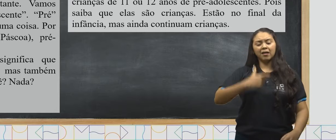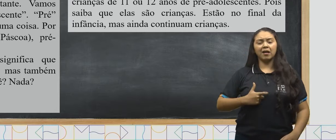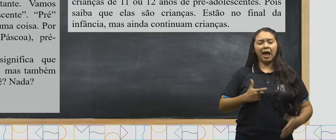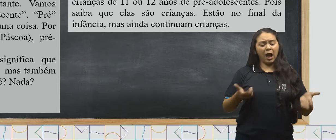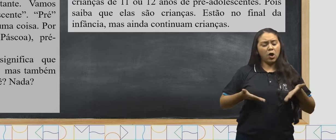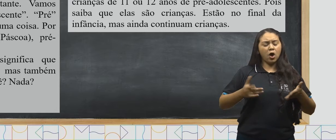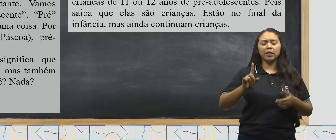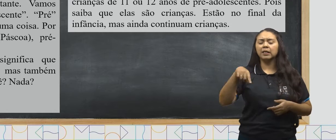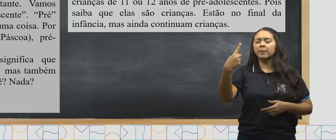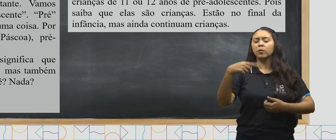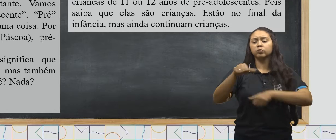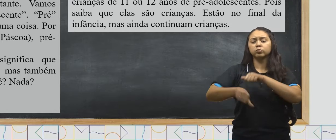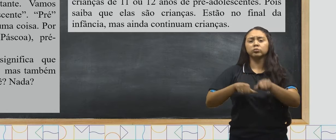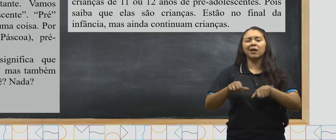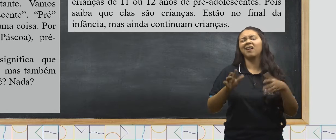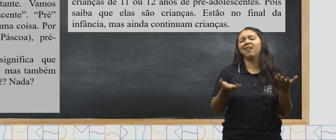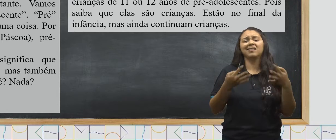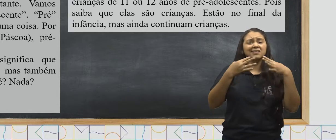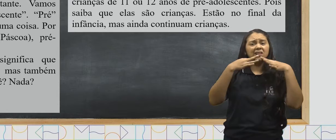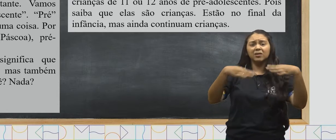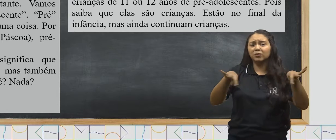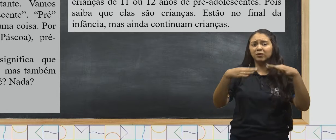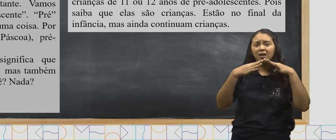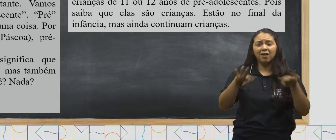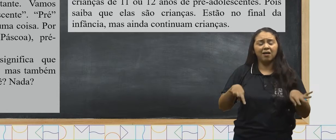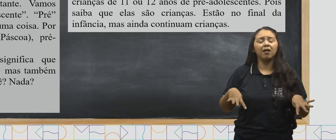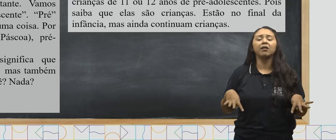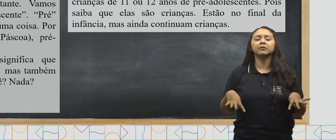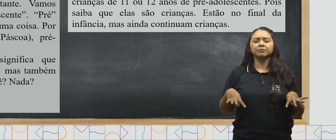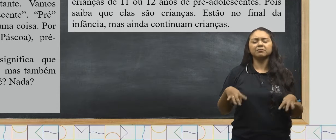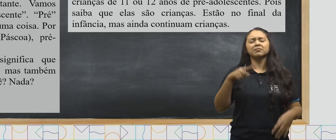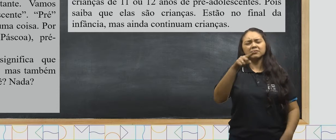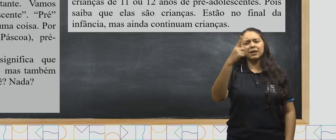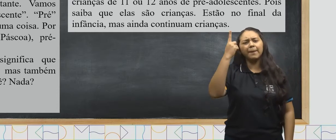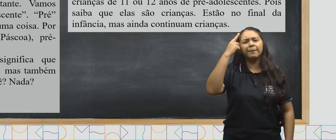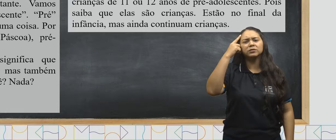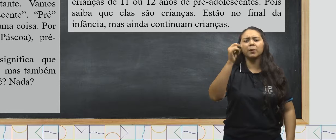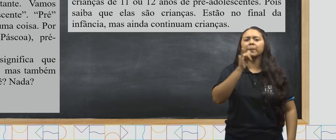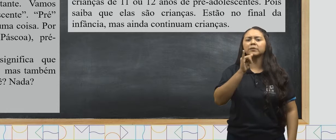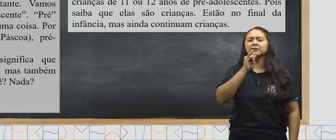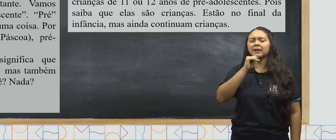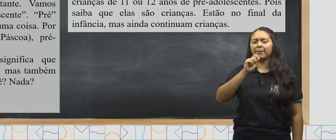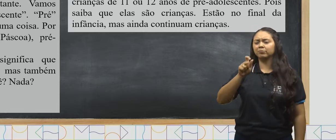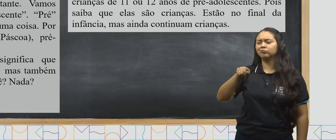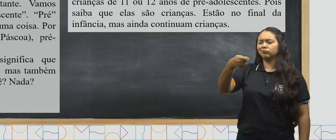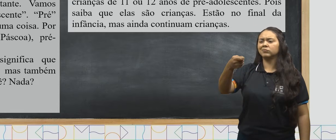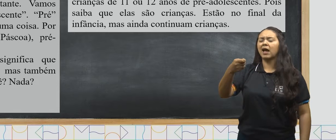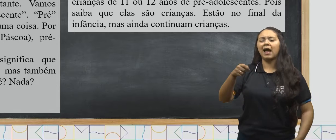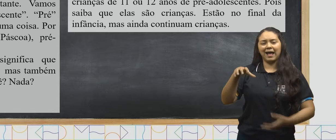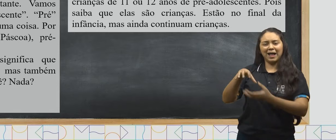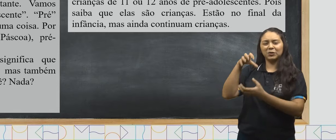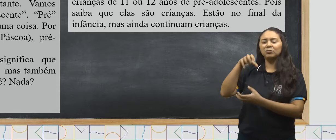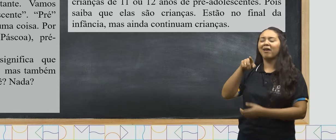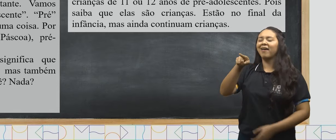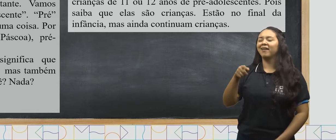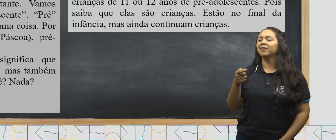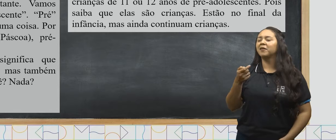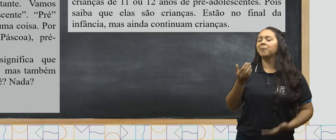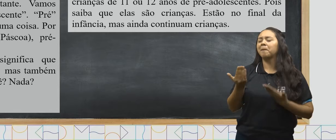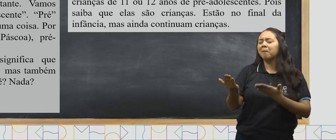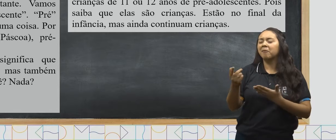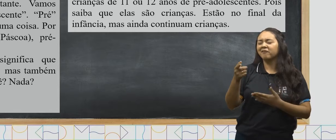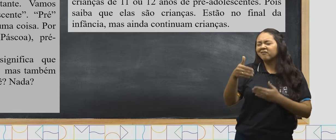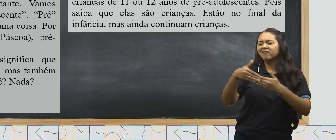ser outra depois. Isso é natural. Já pensou se chamarmos os adultos de